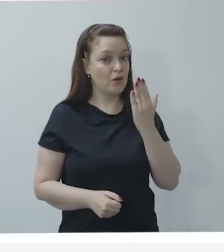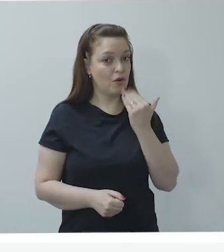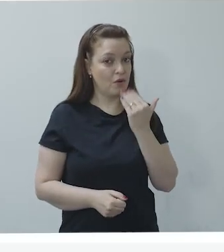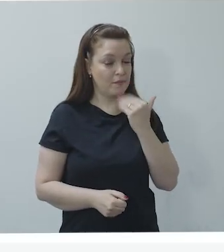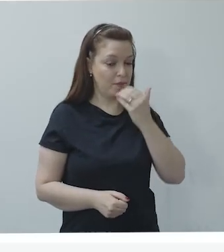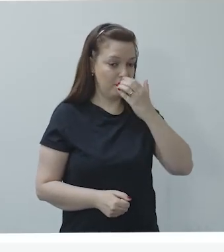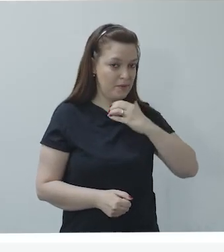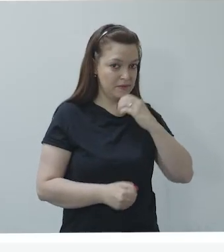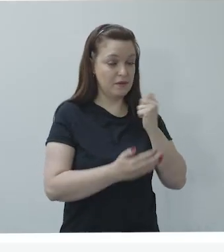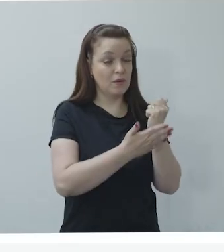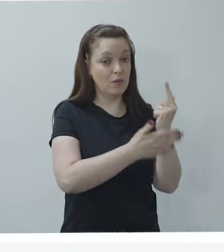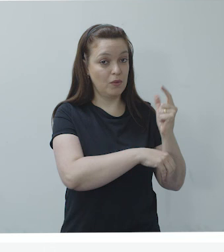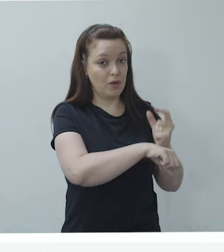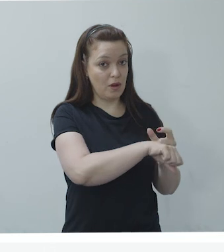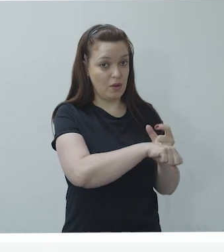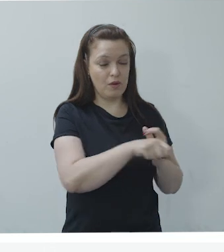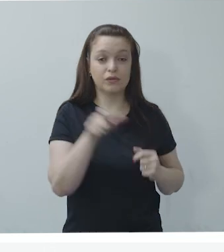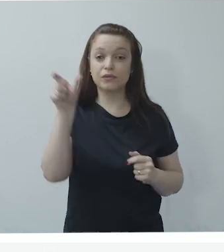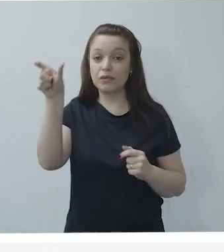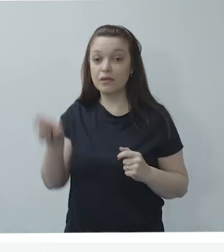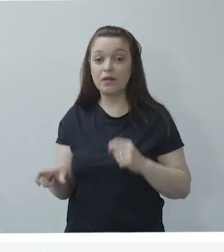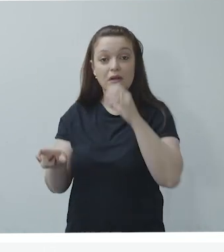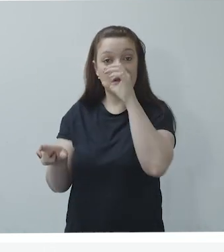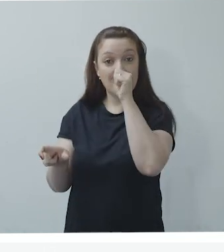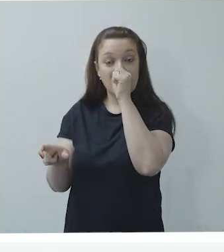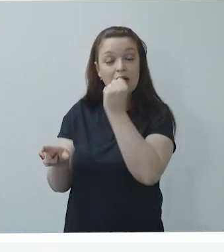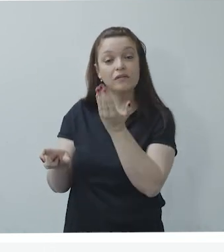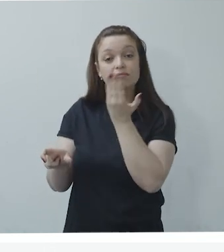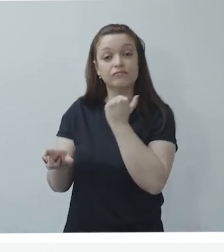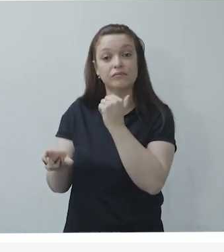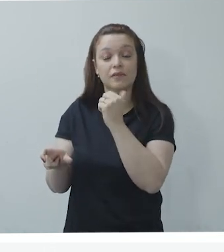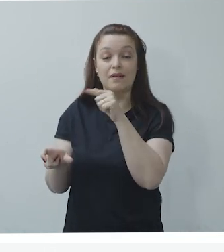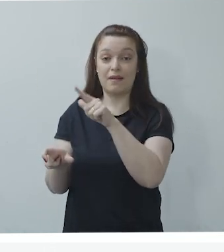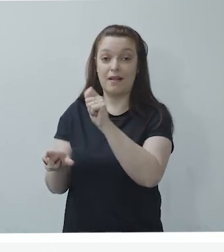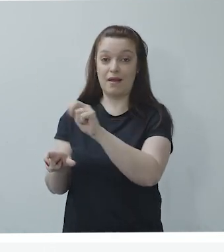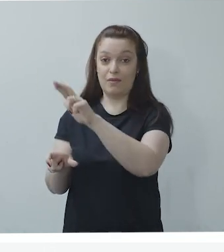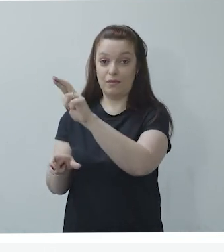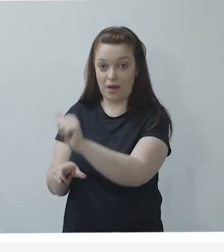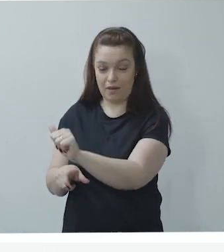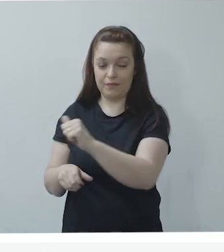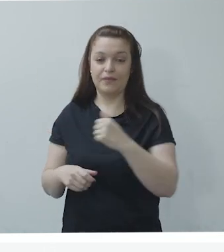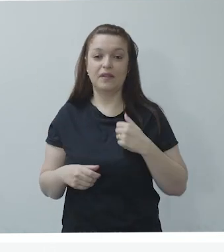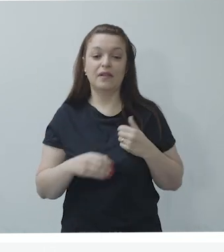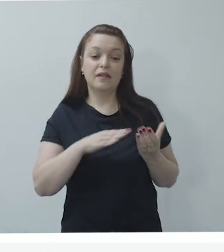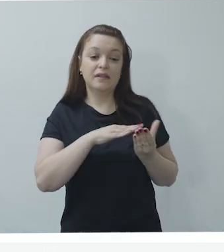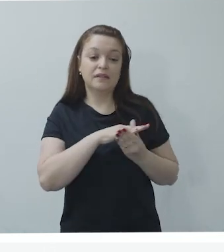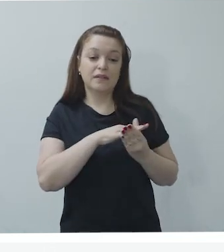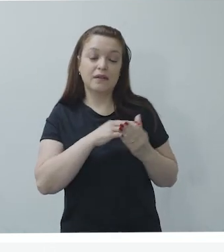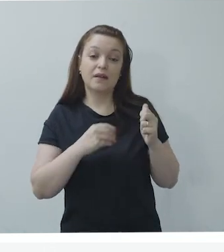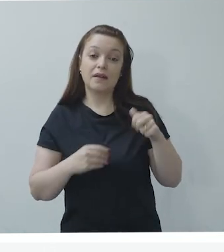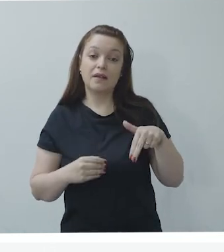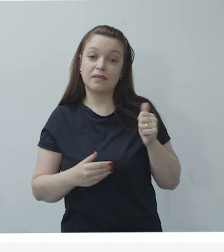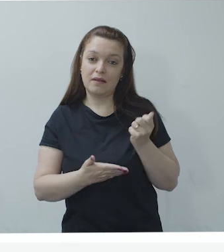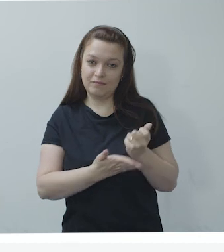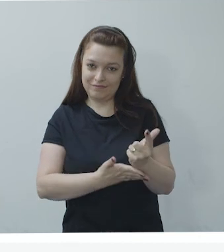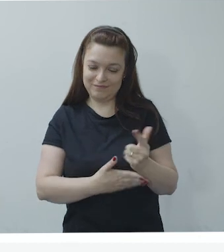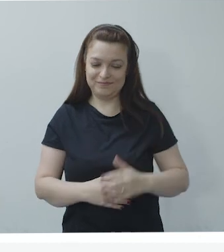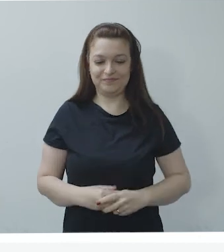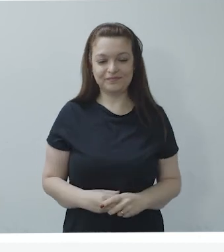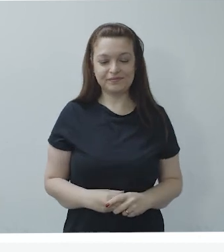maçã comprou o relógio. Quem comeu a laranja foi Laura. Quem comprou o tênis foi